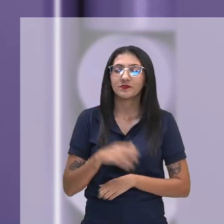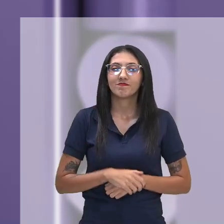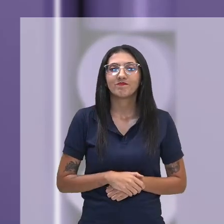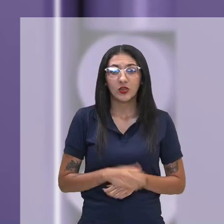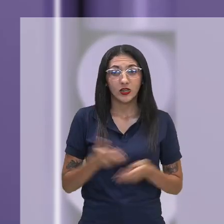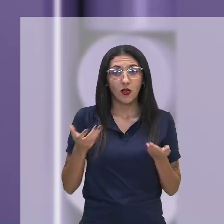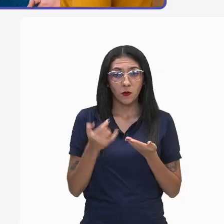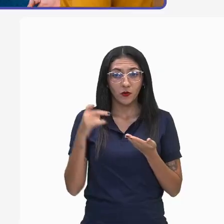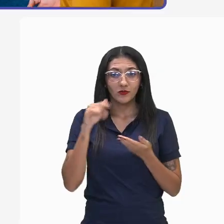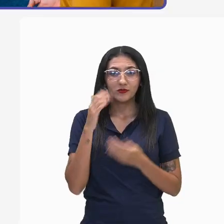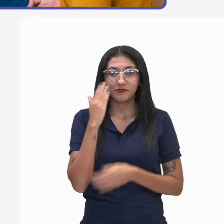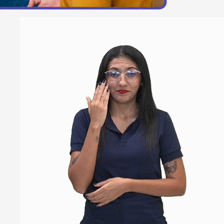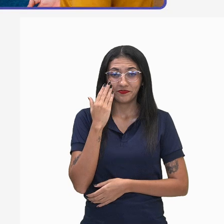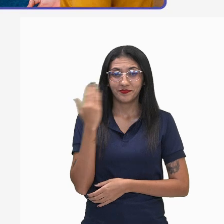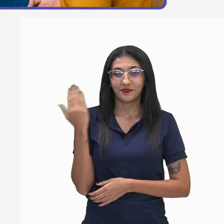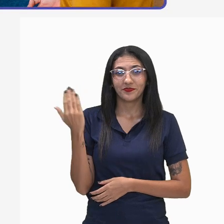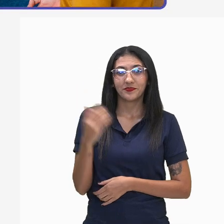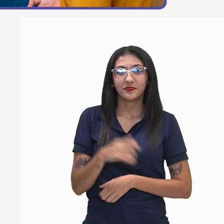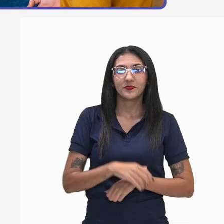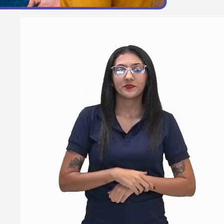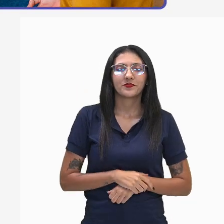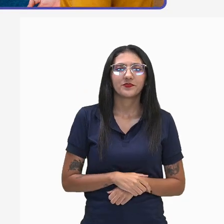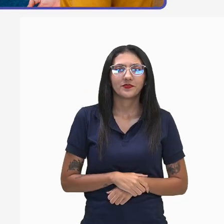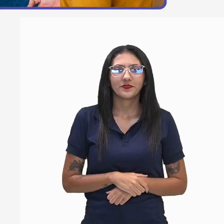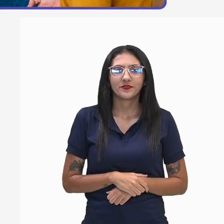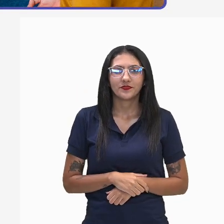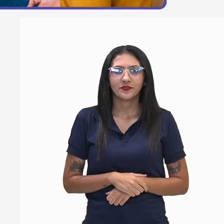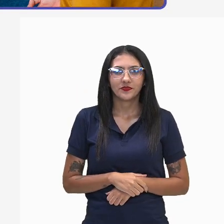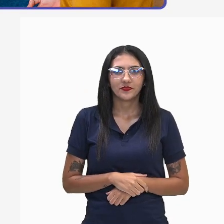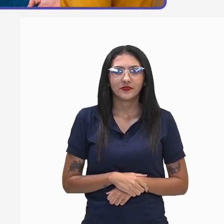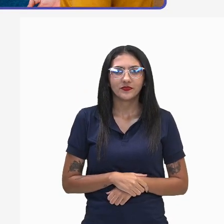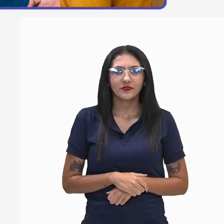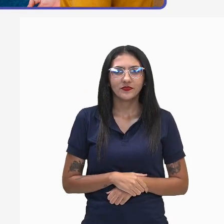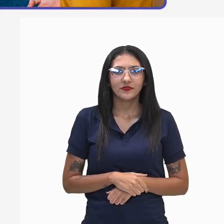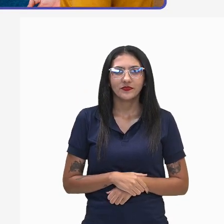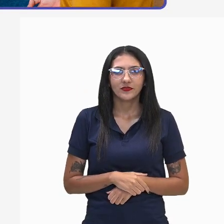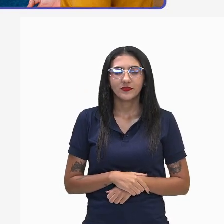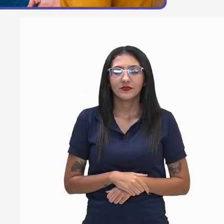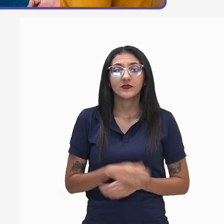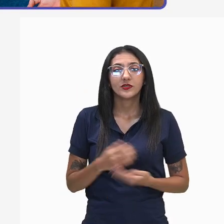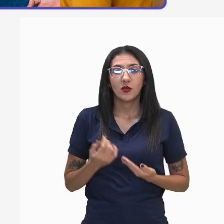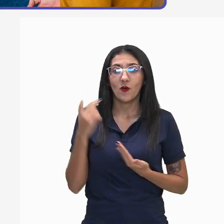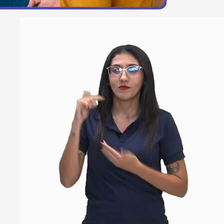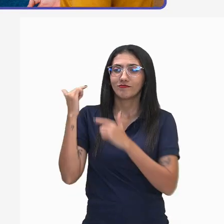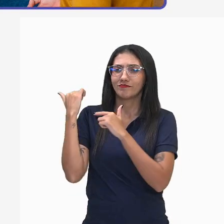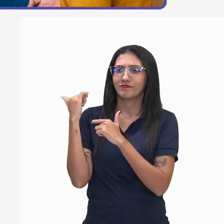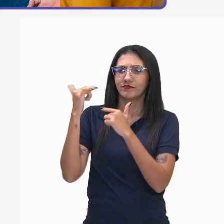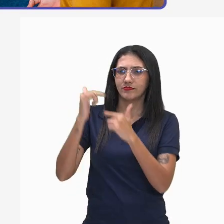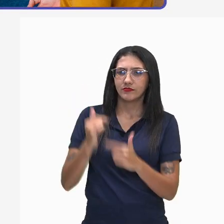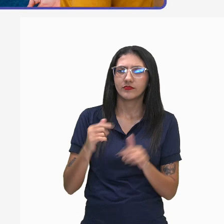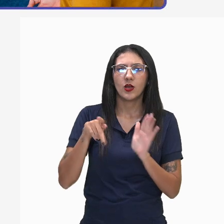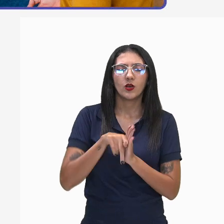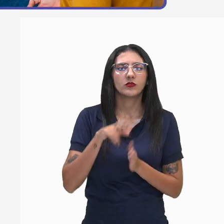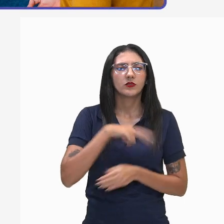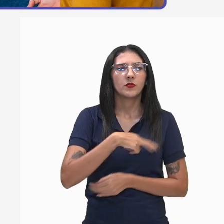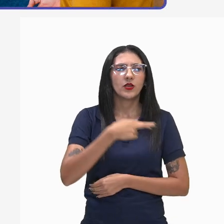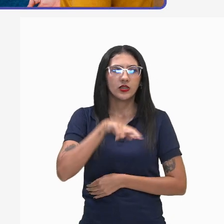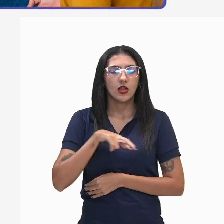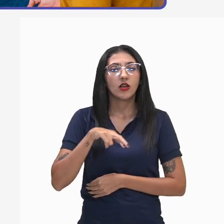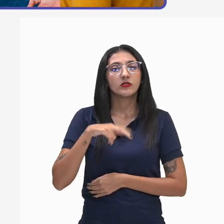próxima cartela. Vamos lá. As tradições religiosas orais, nas tradições religiosas orais,